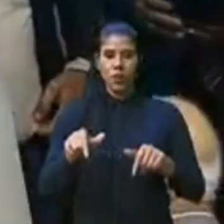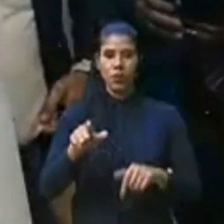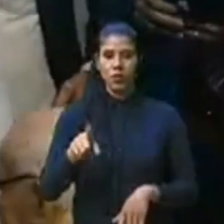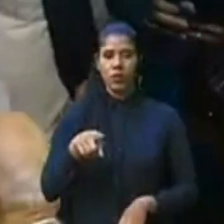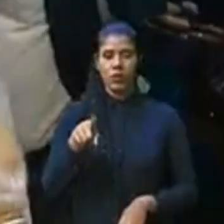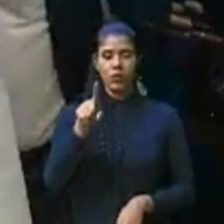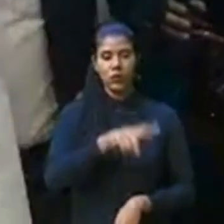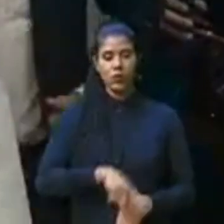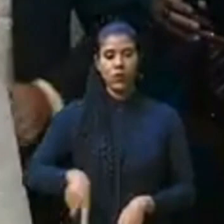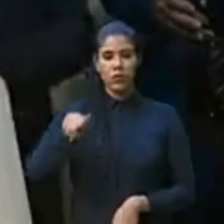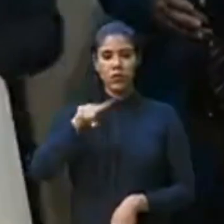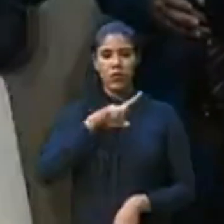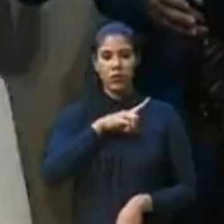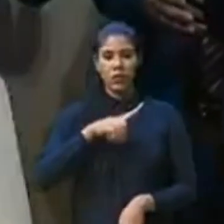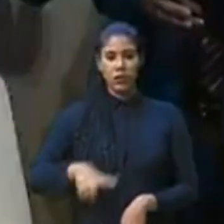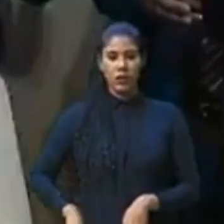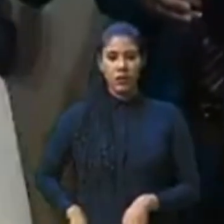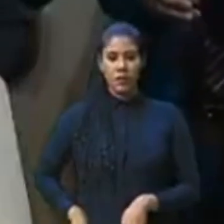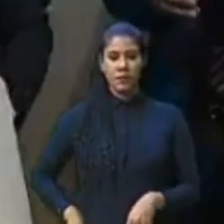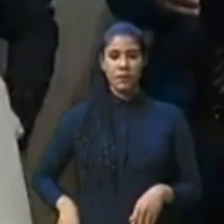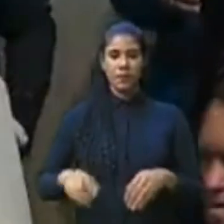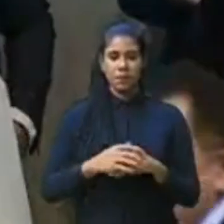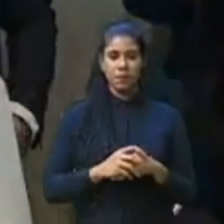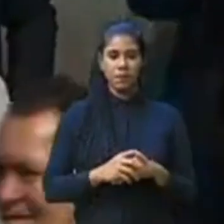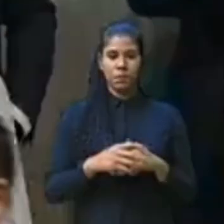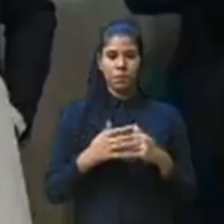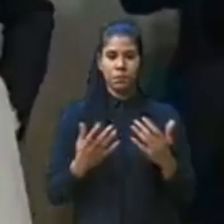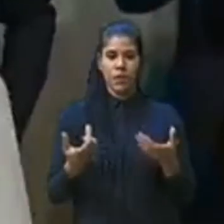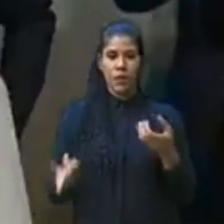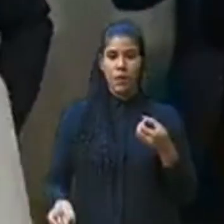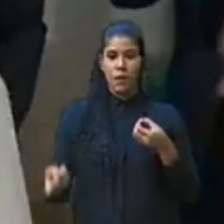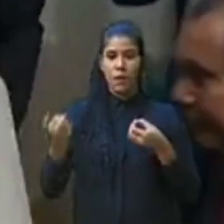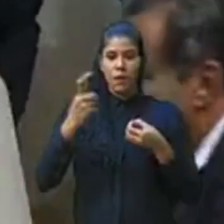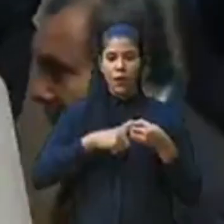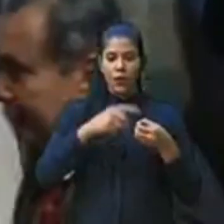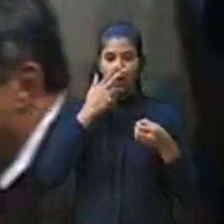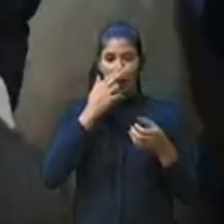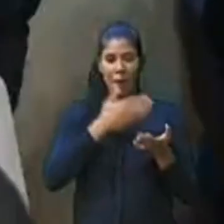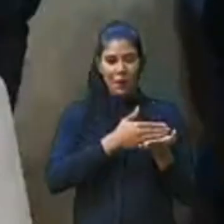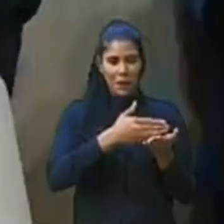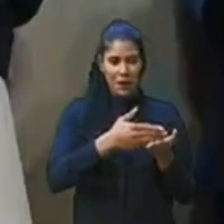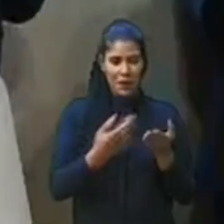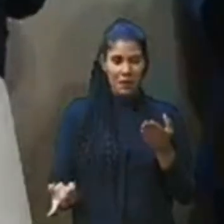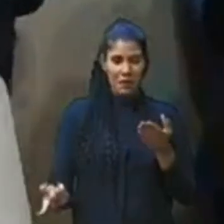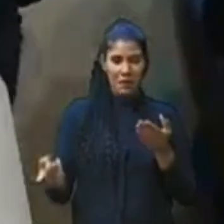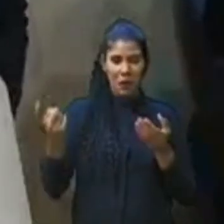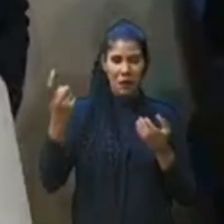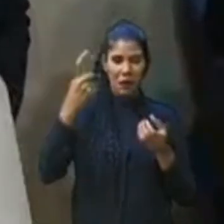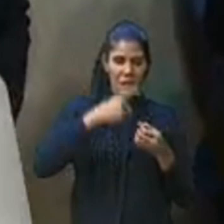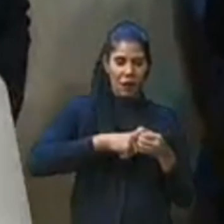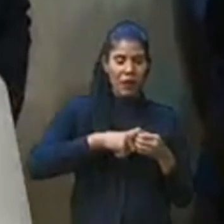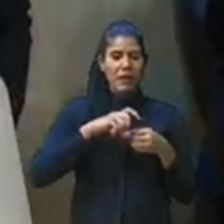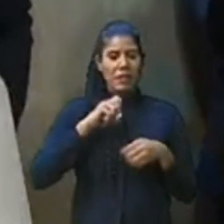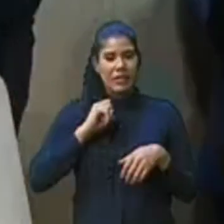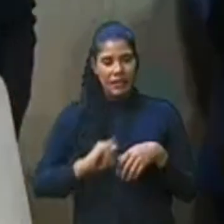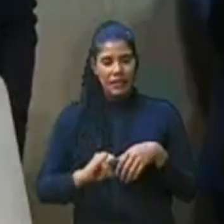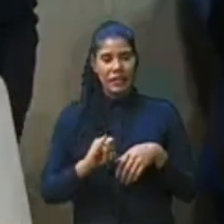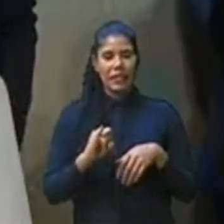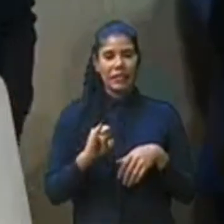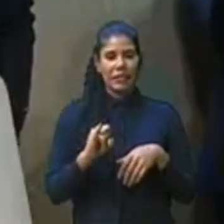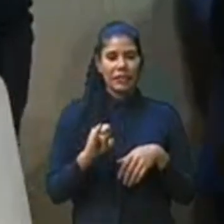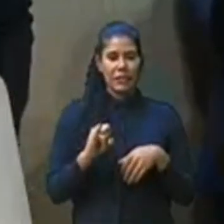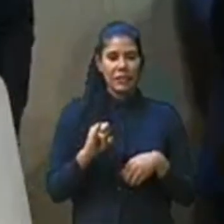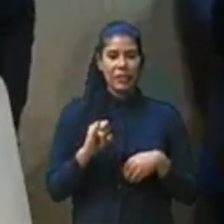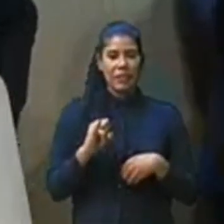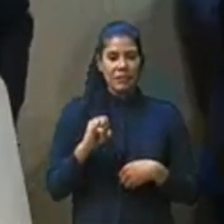senhoras parlamentares, de volta para o começo, se fizesse uma viajada no tempo, eu mataria